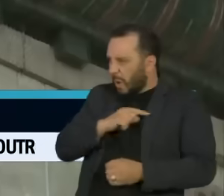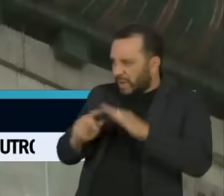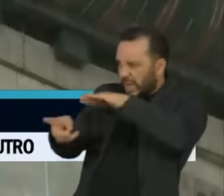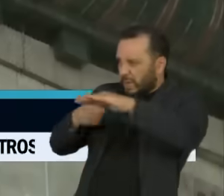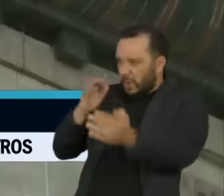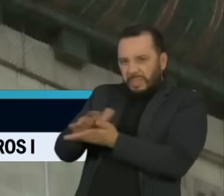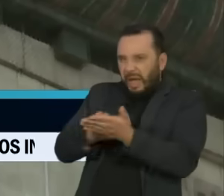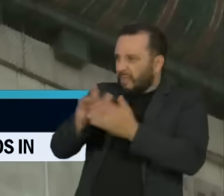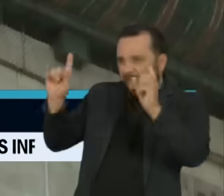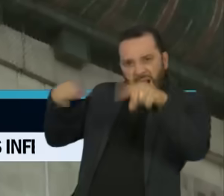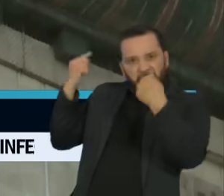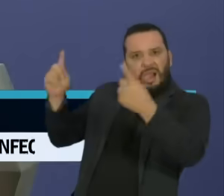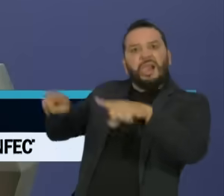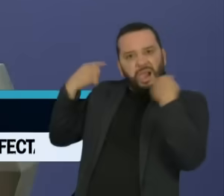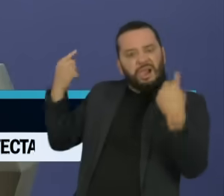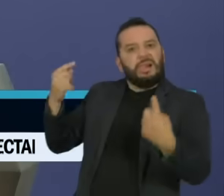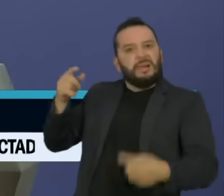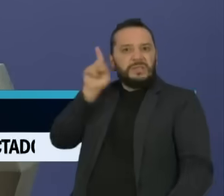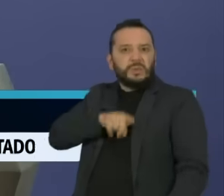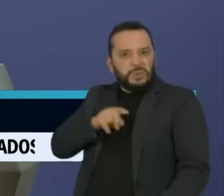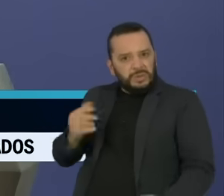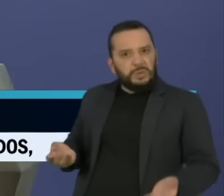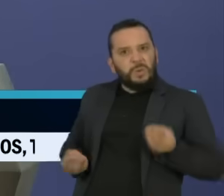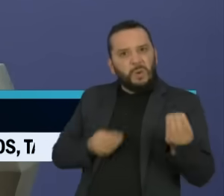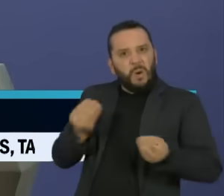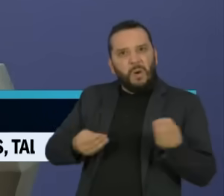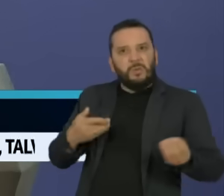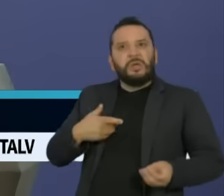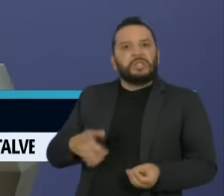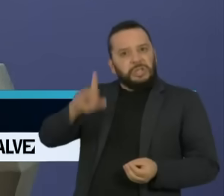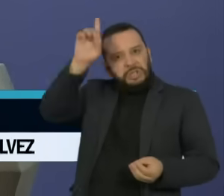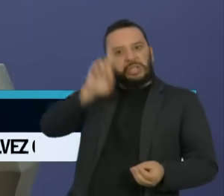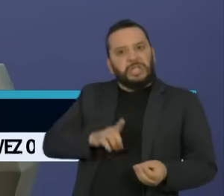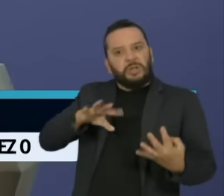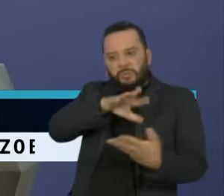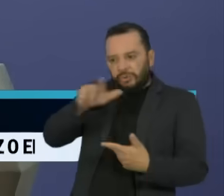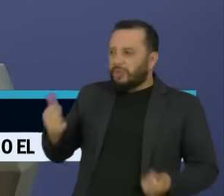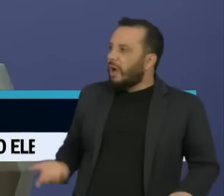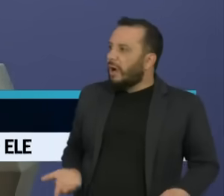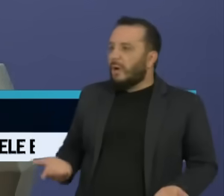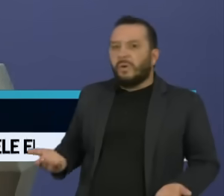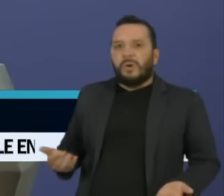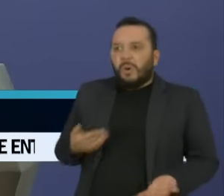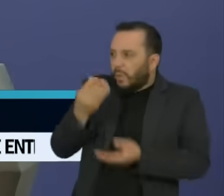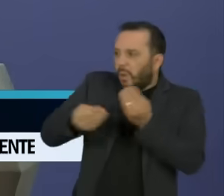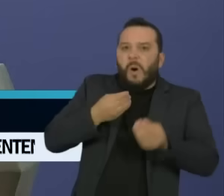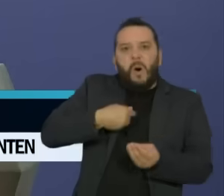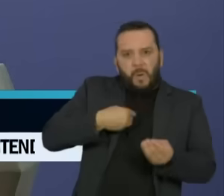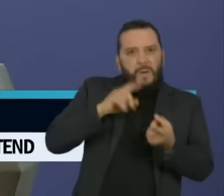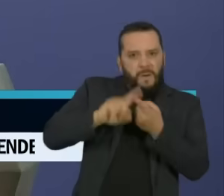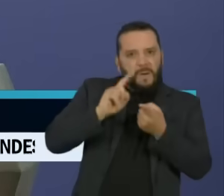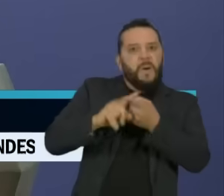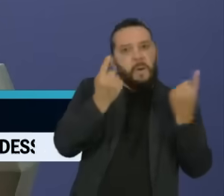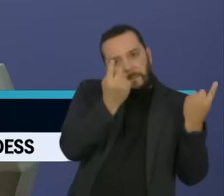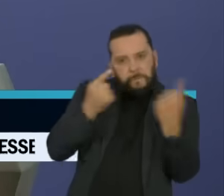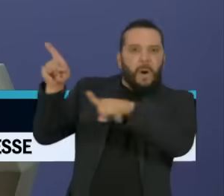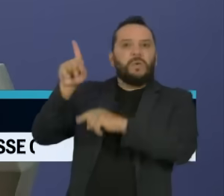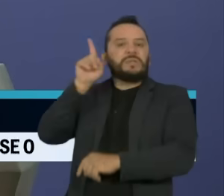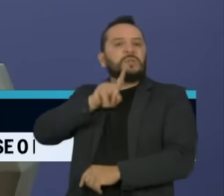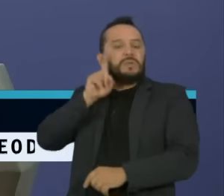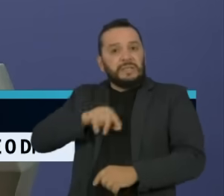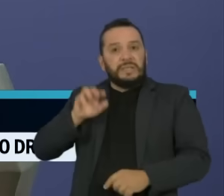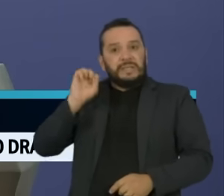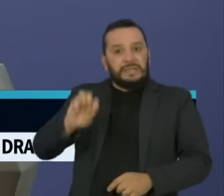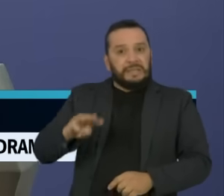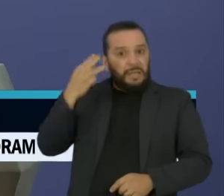uma provocação unilateral que viola o direito internacional e anunciou que está estudando retaliações caso Washington